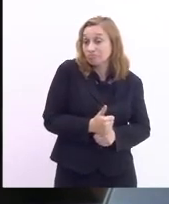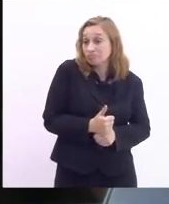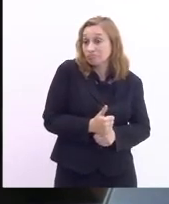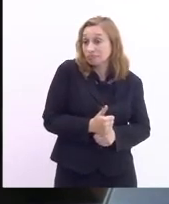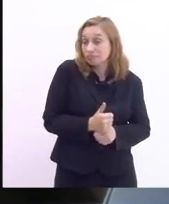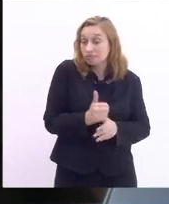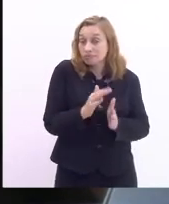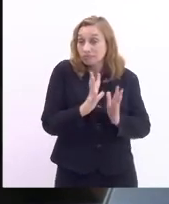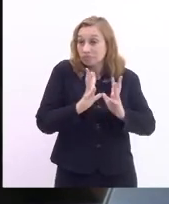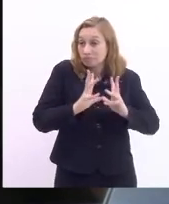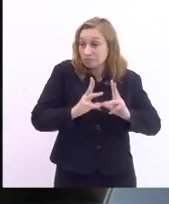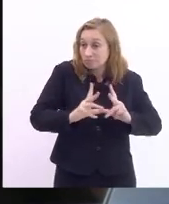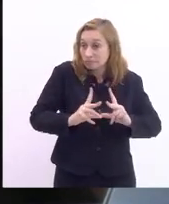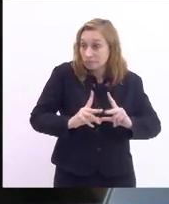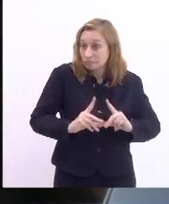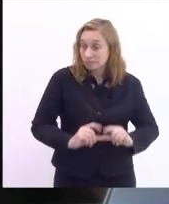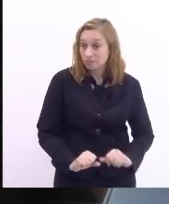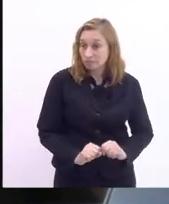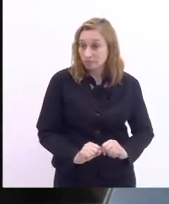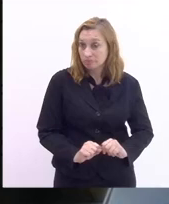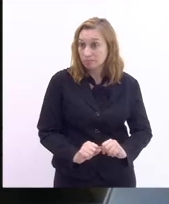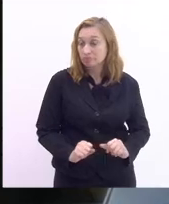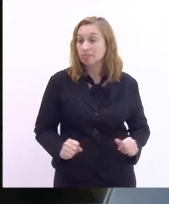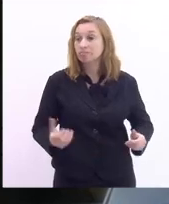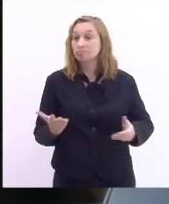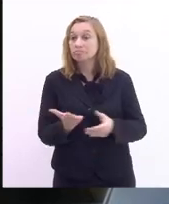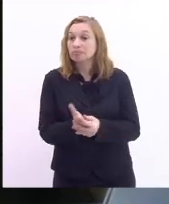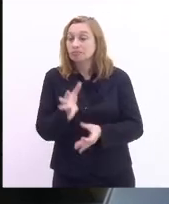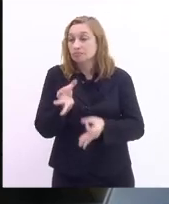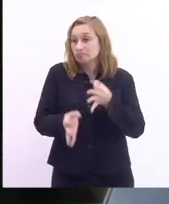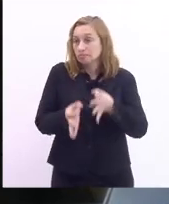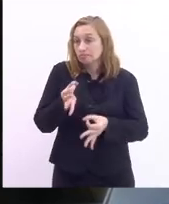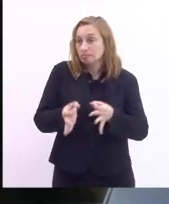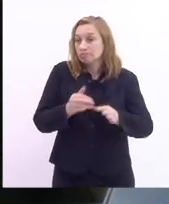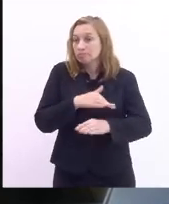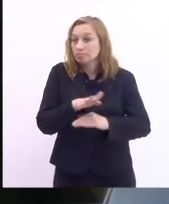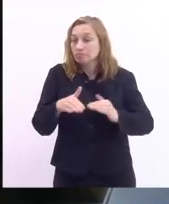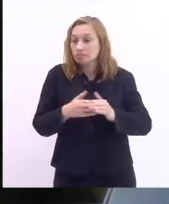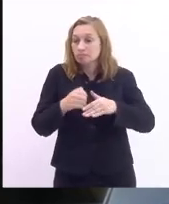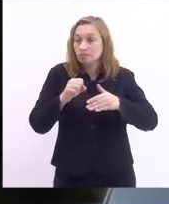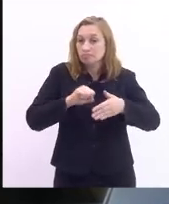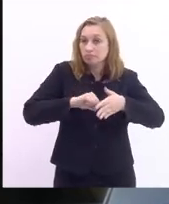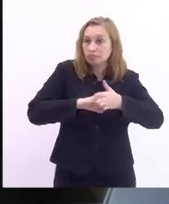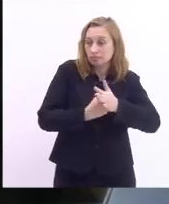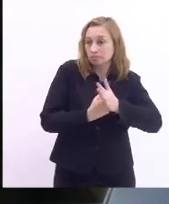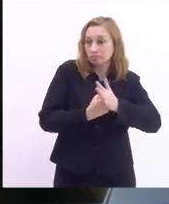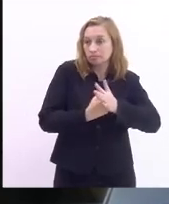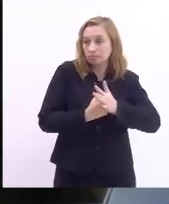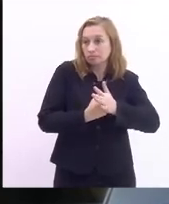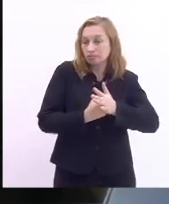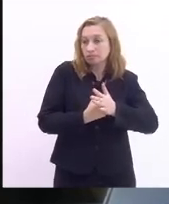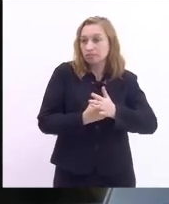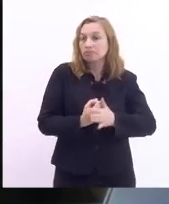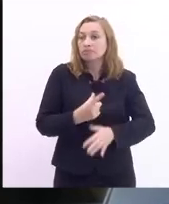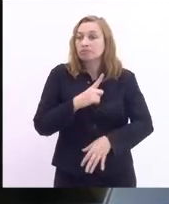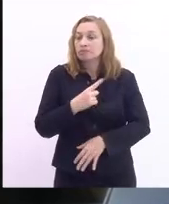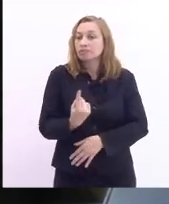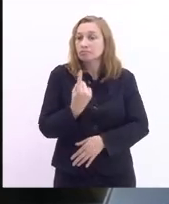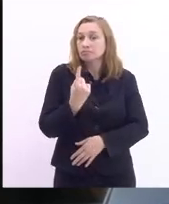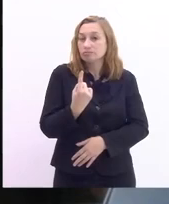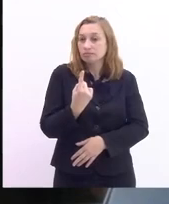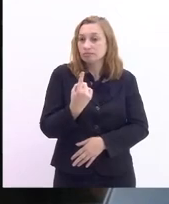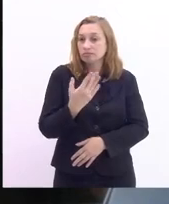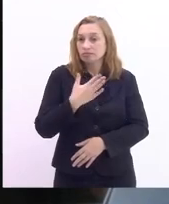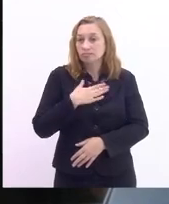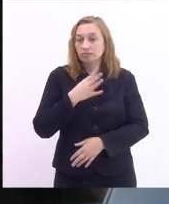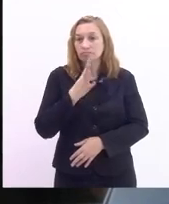enxurrada de ações na justiça todas elas arquivadas e a uma que a meu